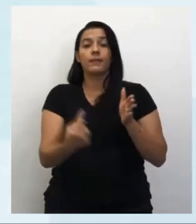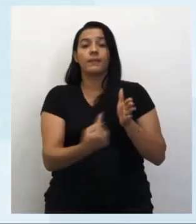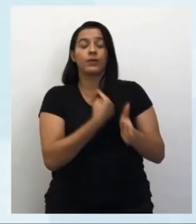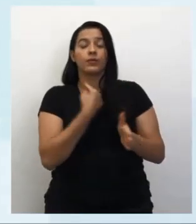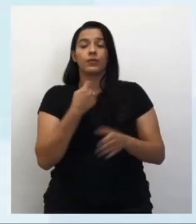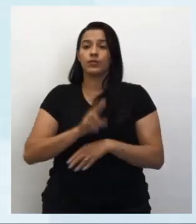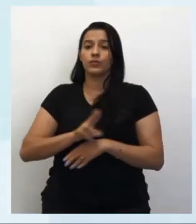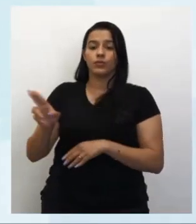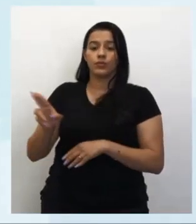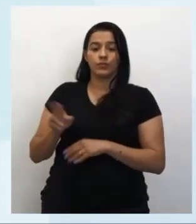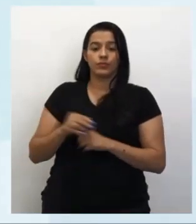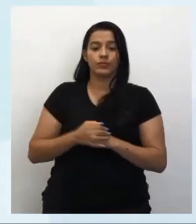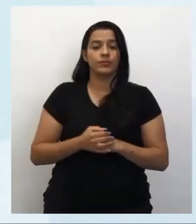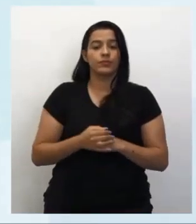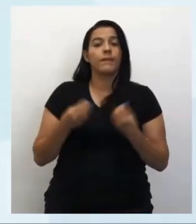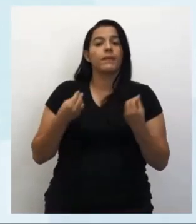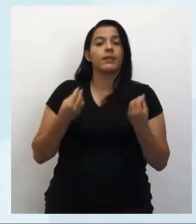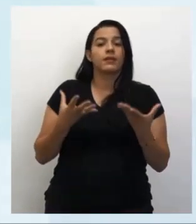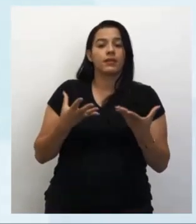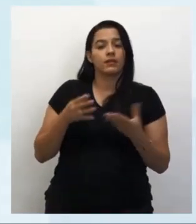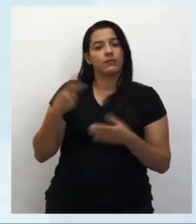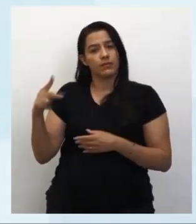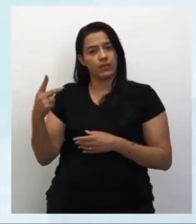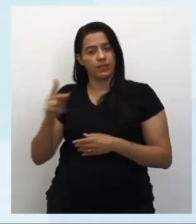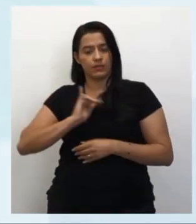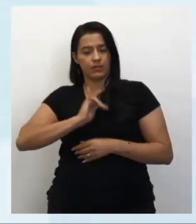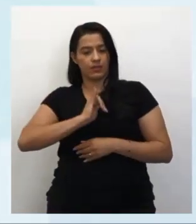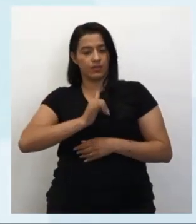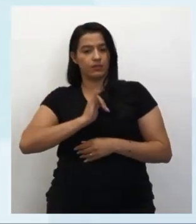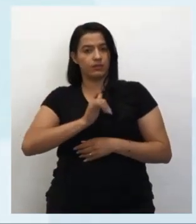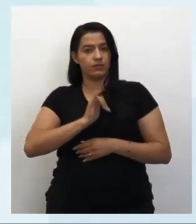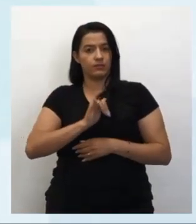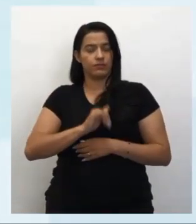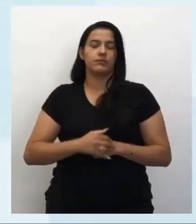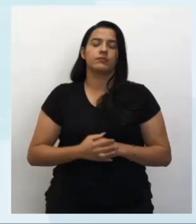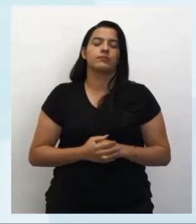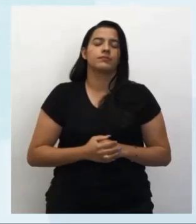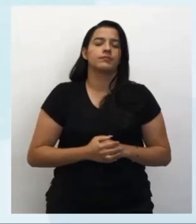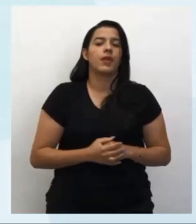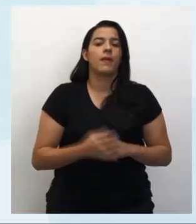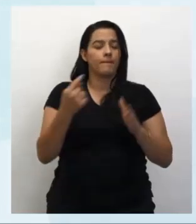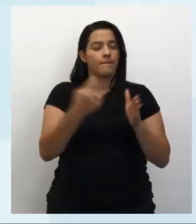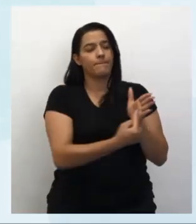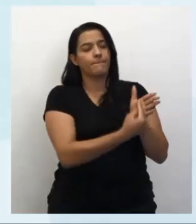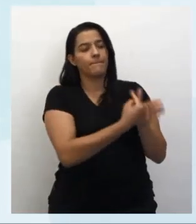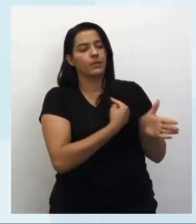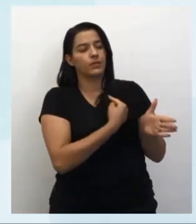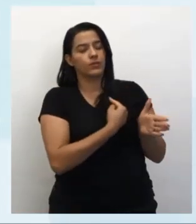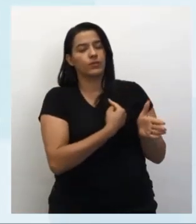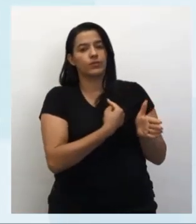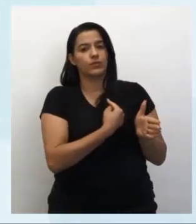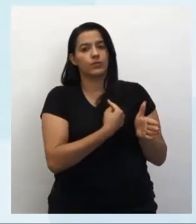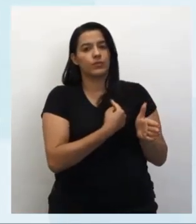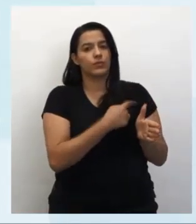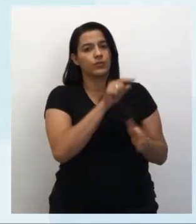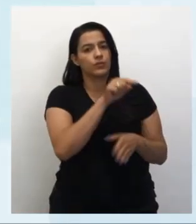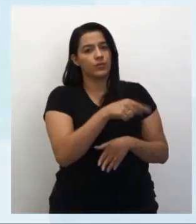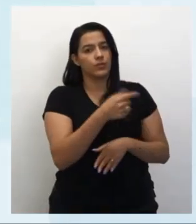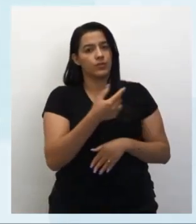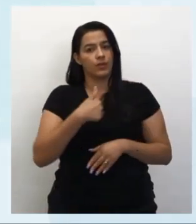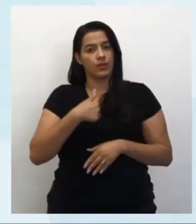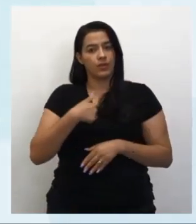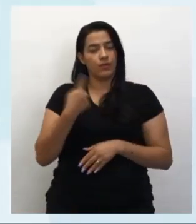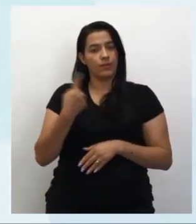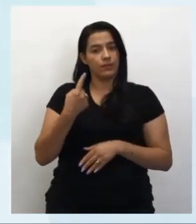pelo nome. Perguntou para quem? Para ele que está narrando, tá? O narrador. Perguntou-me pelo nome. Perguntou-me. Quem está narrando é a primeira